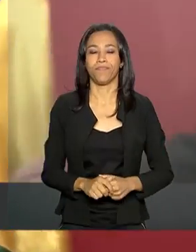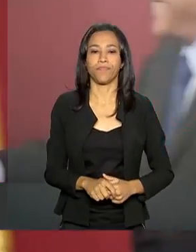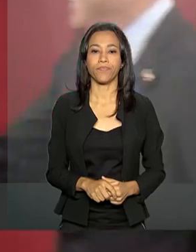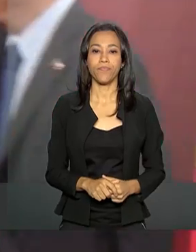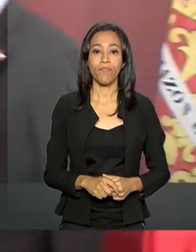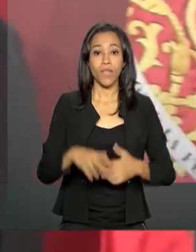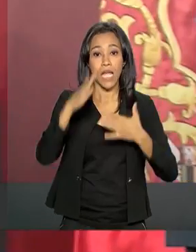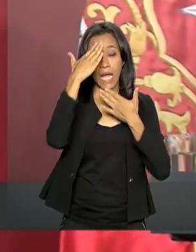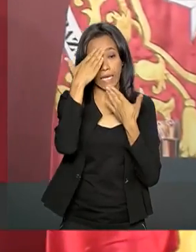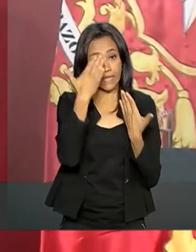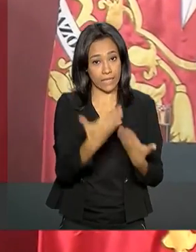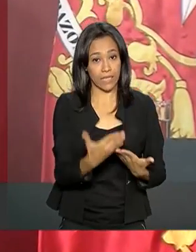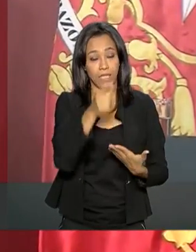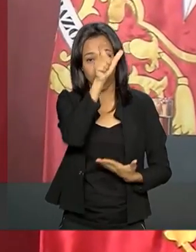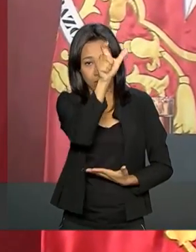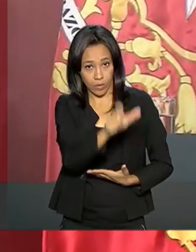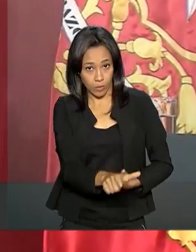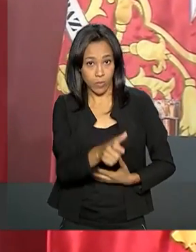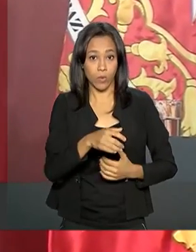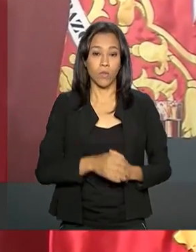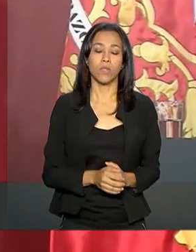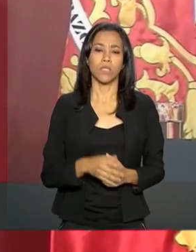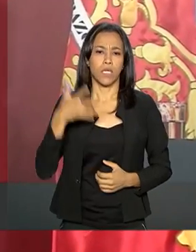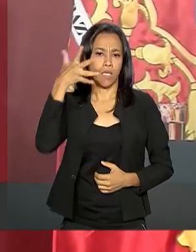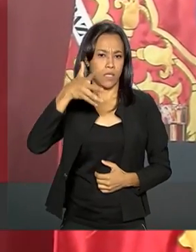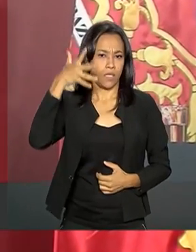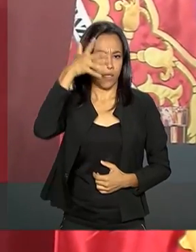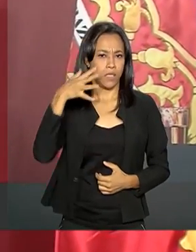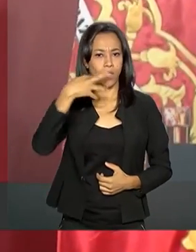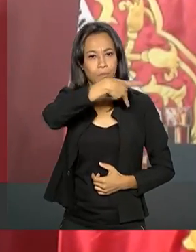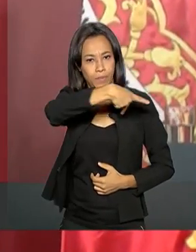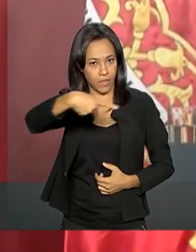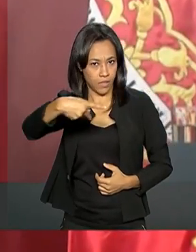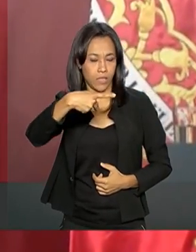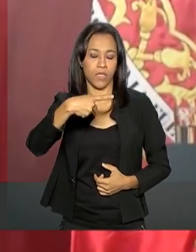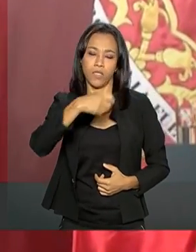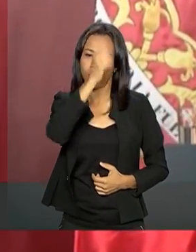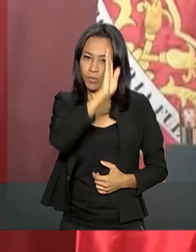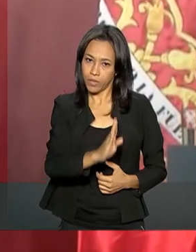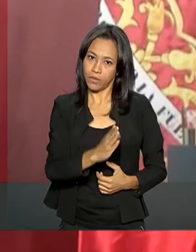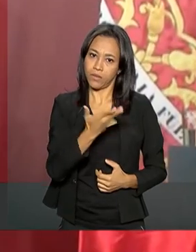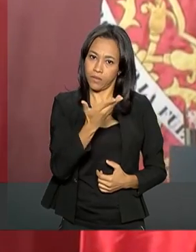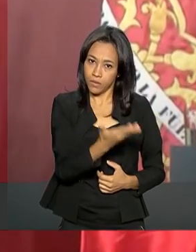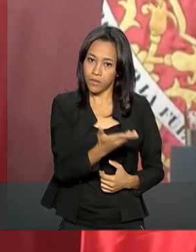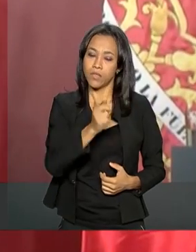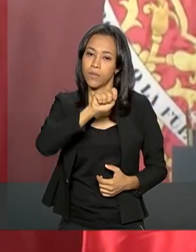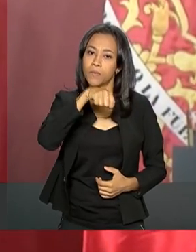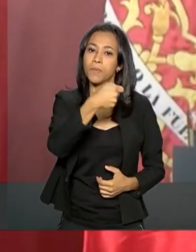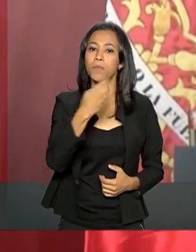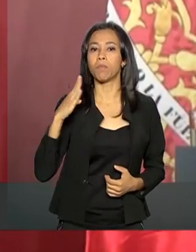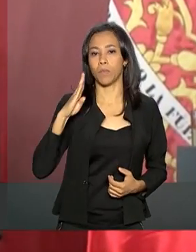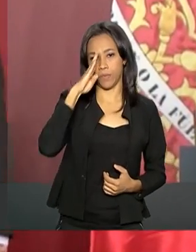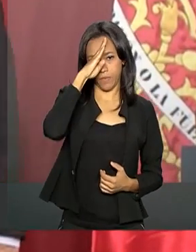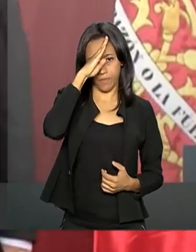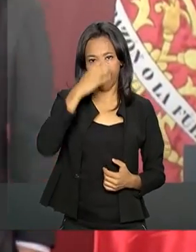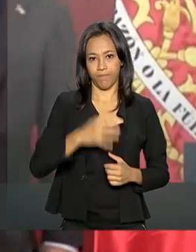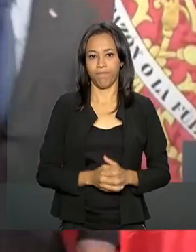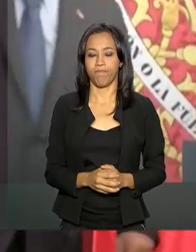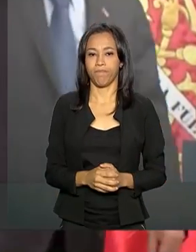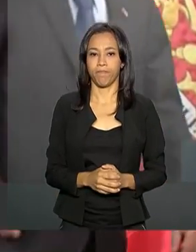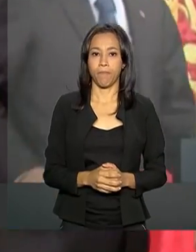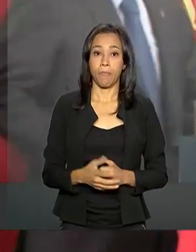Agradecemos as palavras do excelentíssimo presidente da República Federativa do Brasil, senhor Jair Bolsonaro.